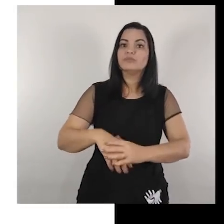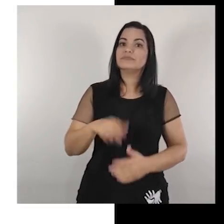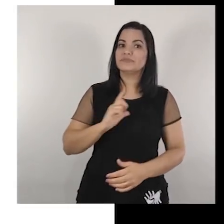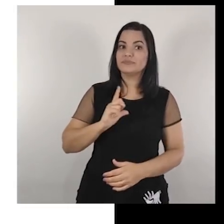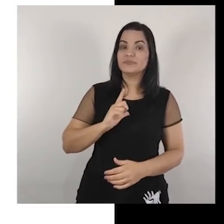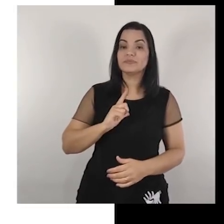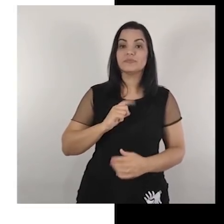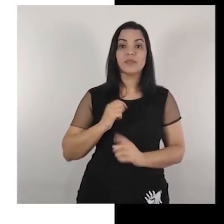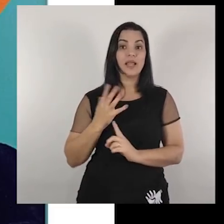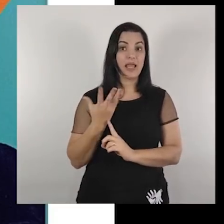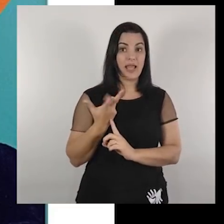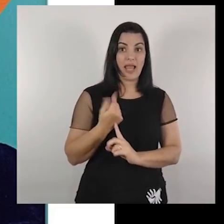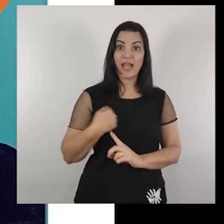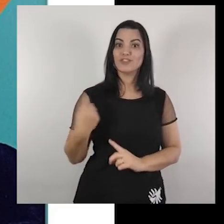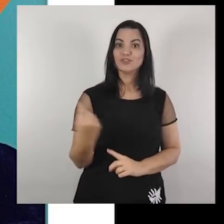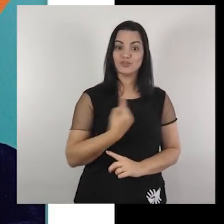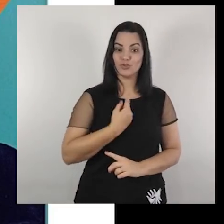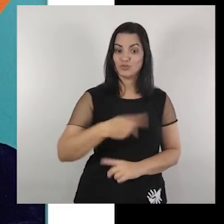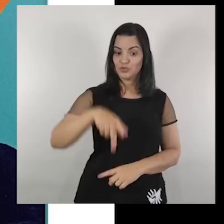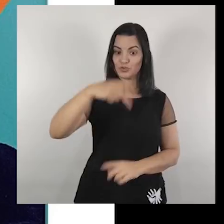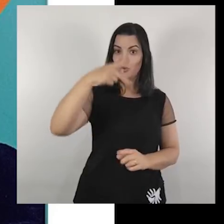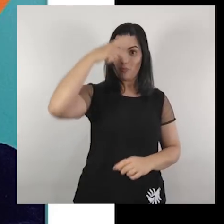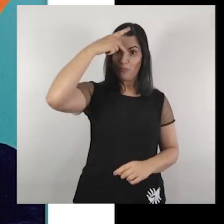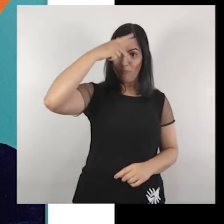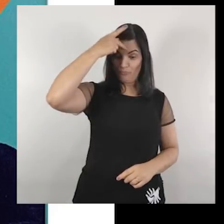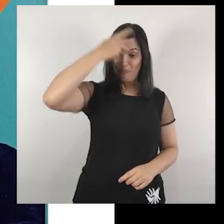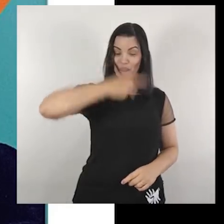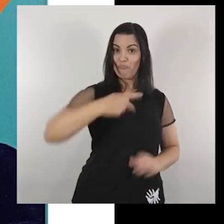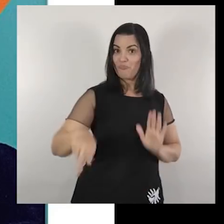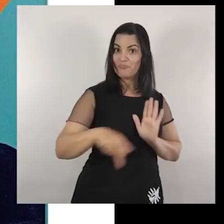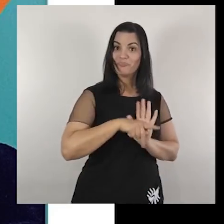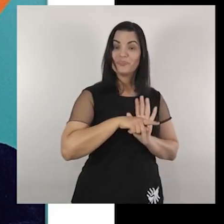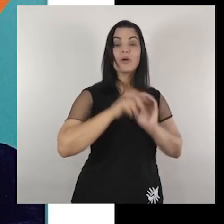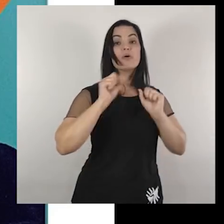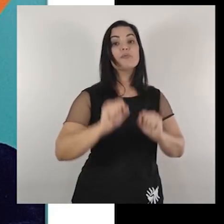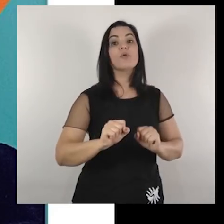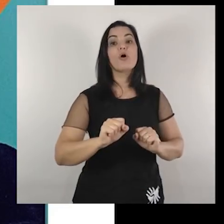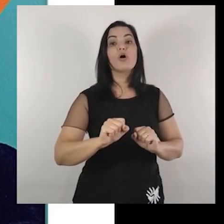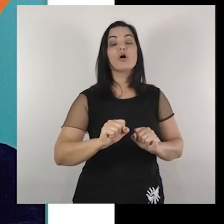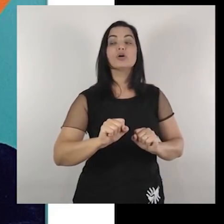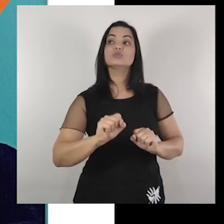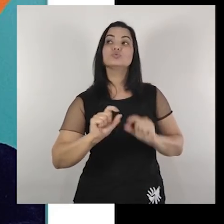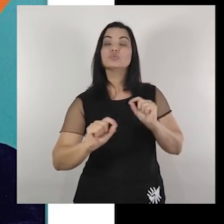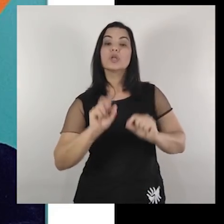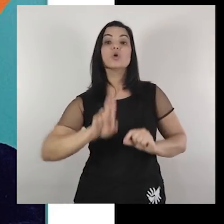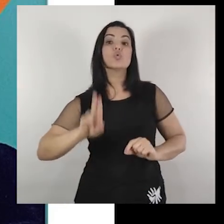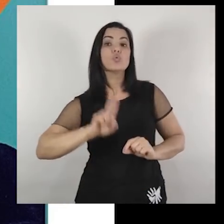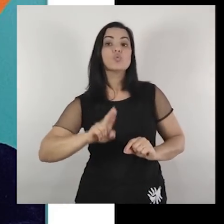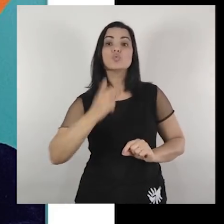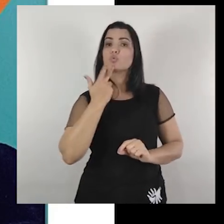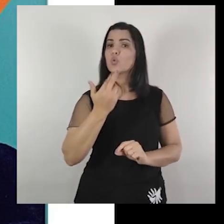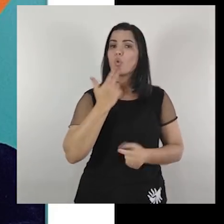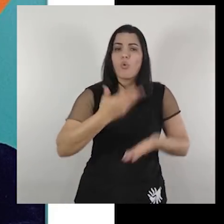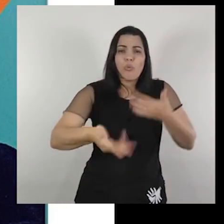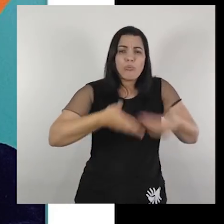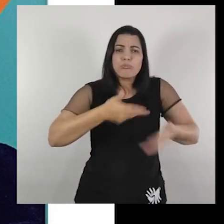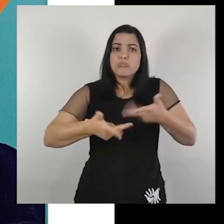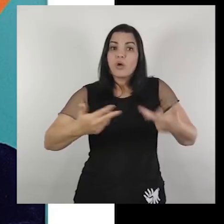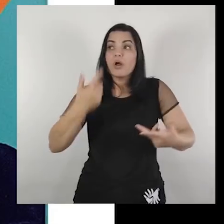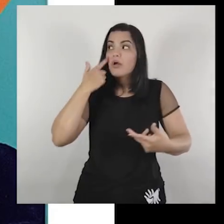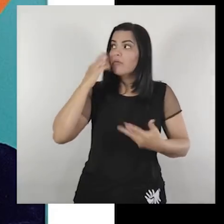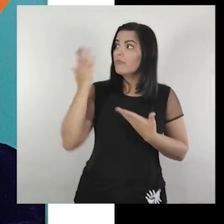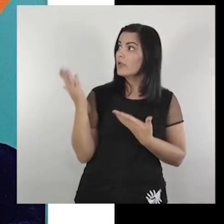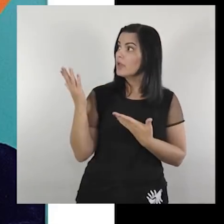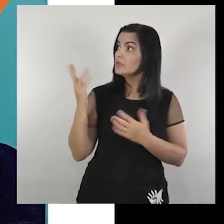corpo também. Na nossa arte, no nosso autorretrato, a gente pode usar qualquer